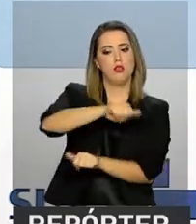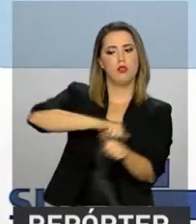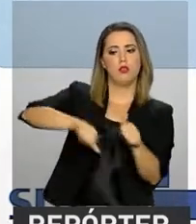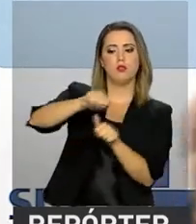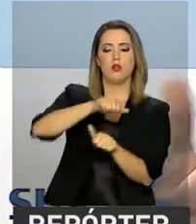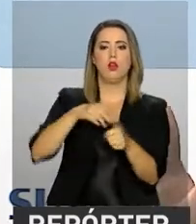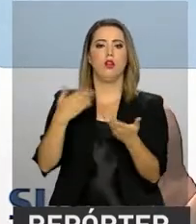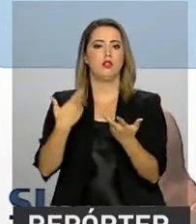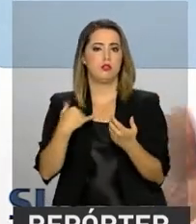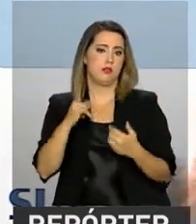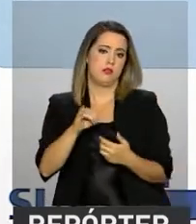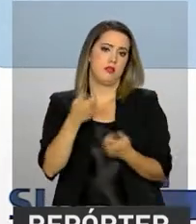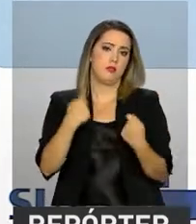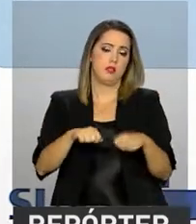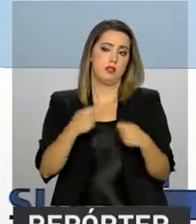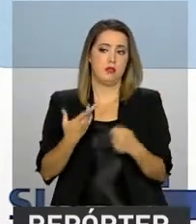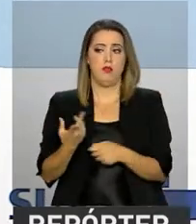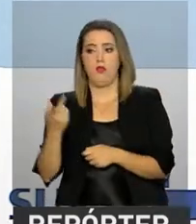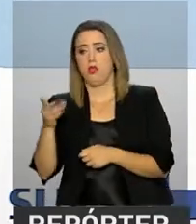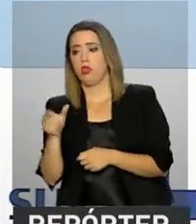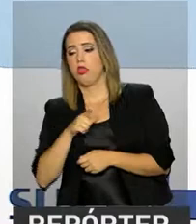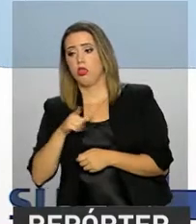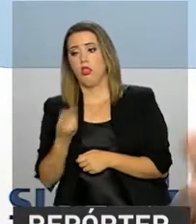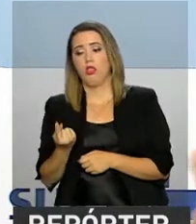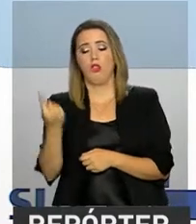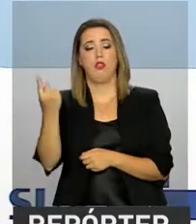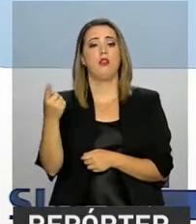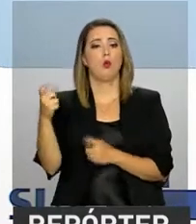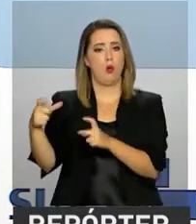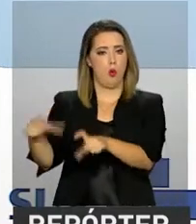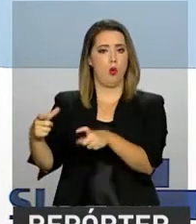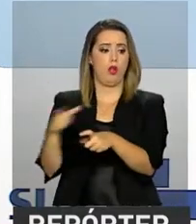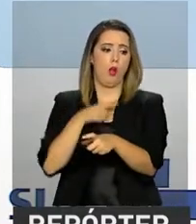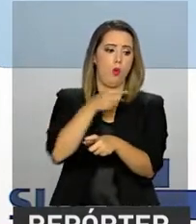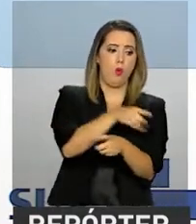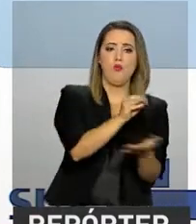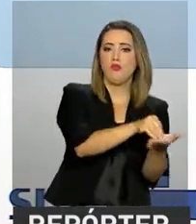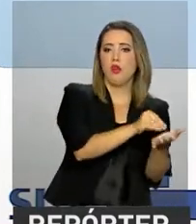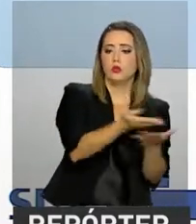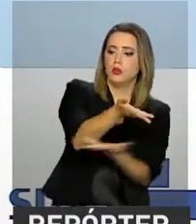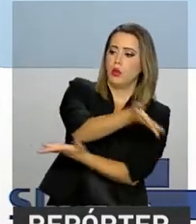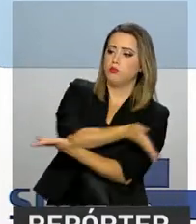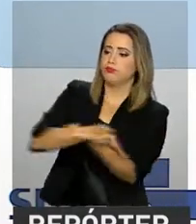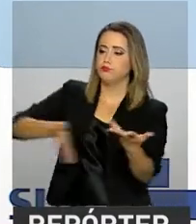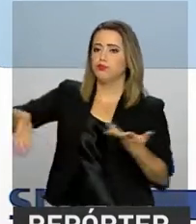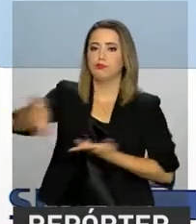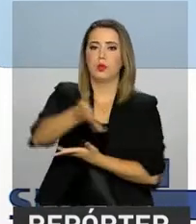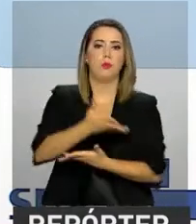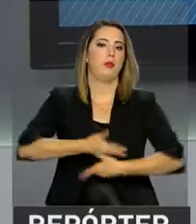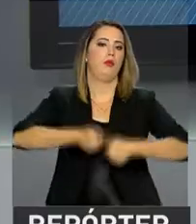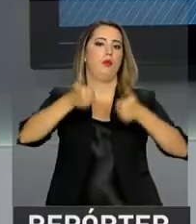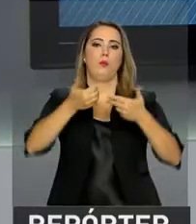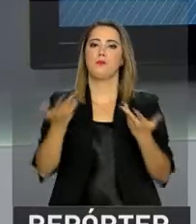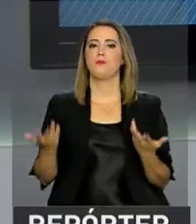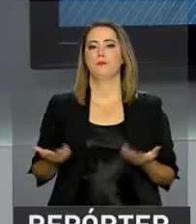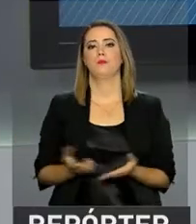medicamentos que eventualmente ser sobrando em um determinado estado ou município para outro de modo que haja um melhor aproveitamento